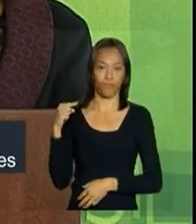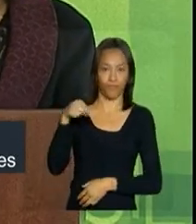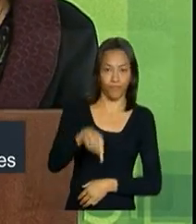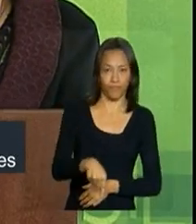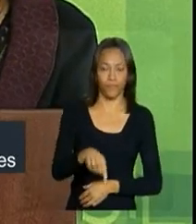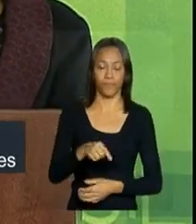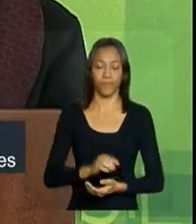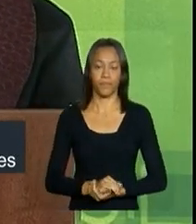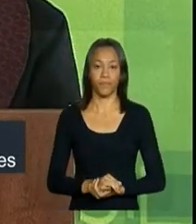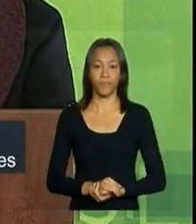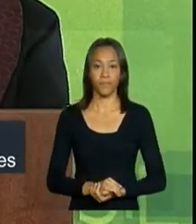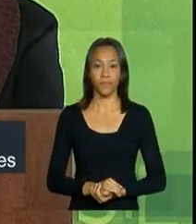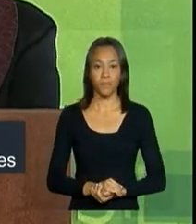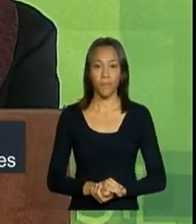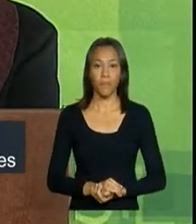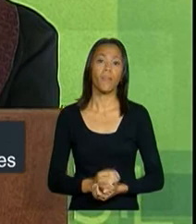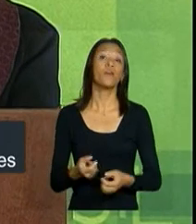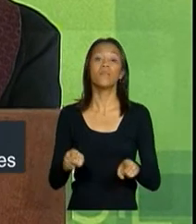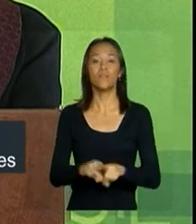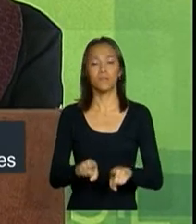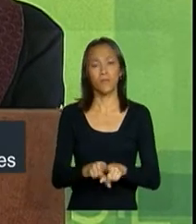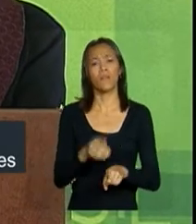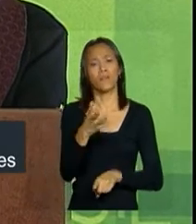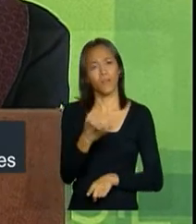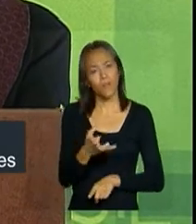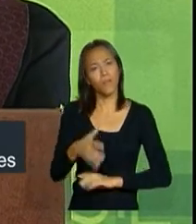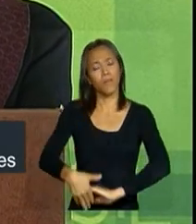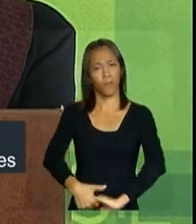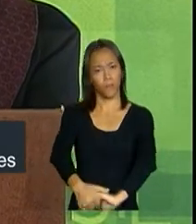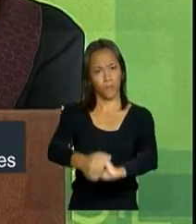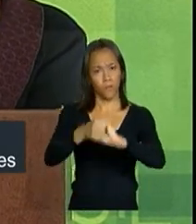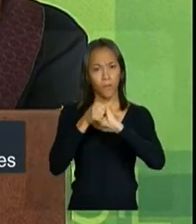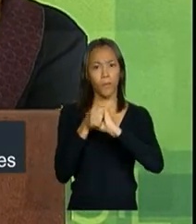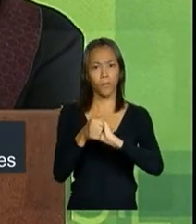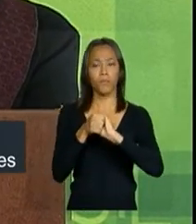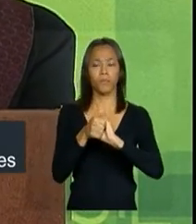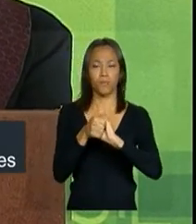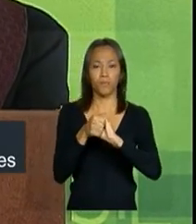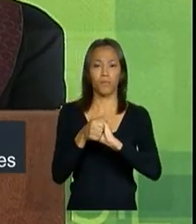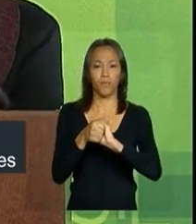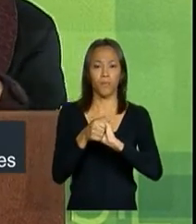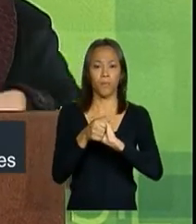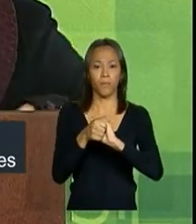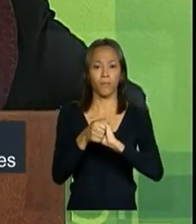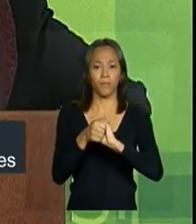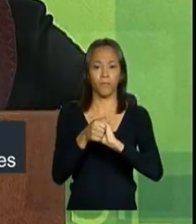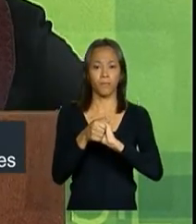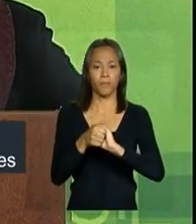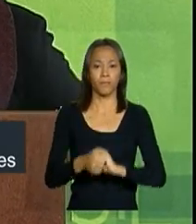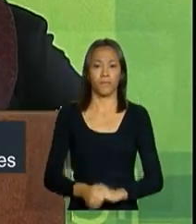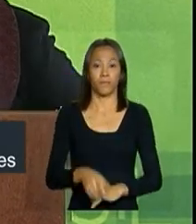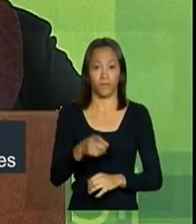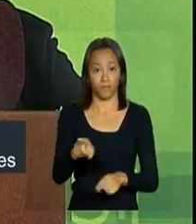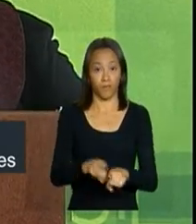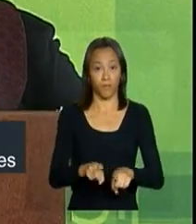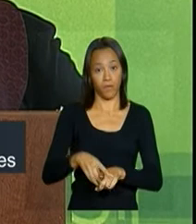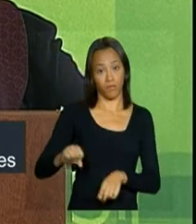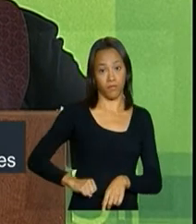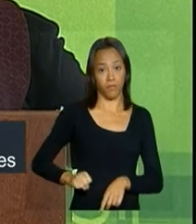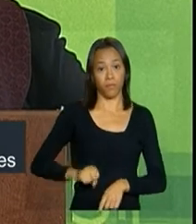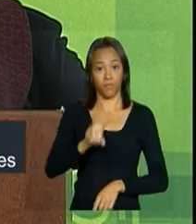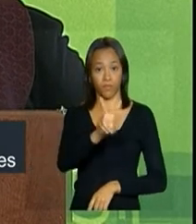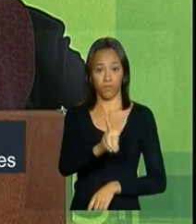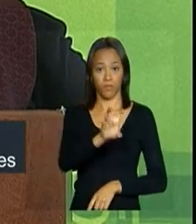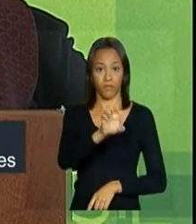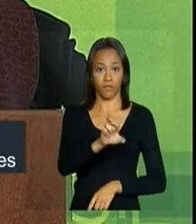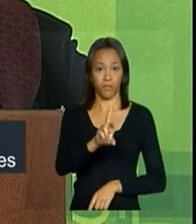comparecer e também quero cumprimentar é a senhora Oi Vera